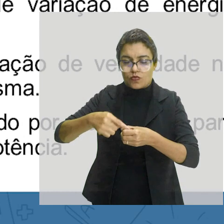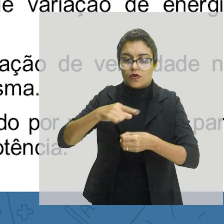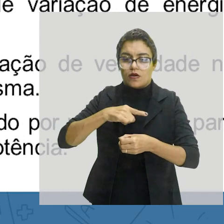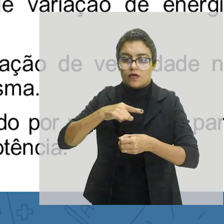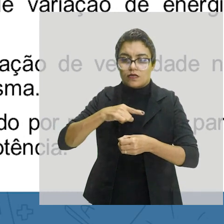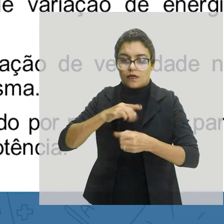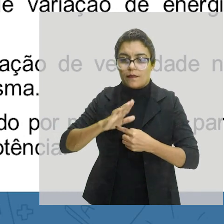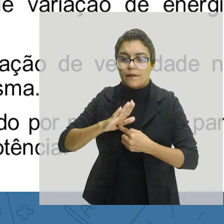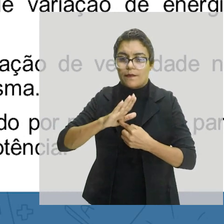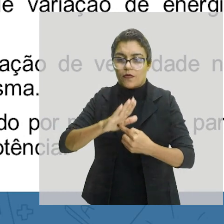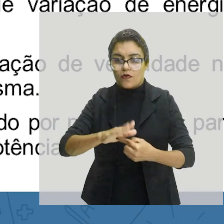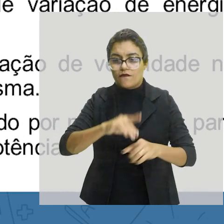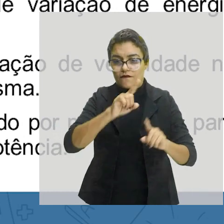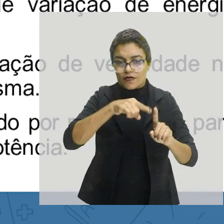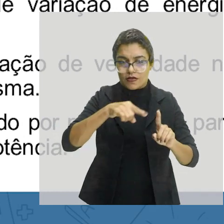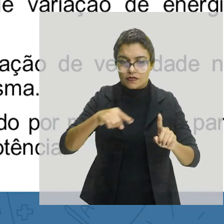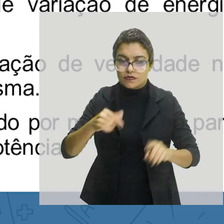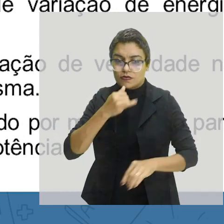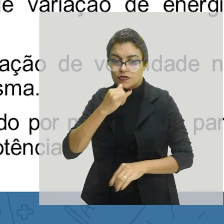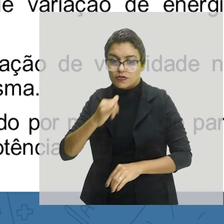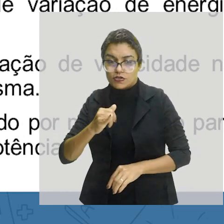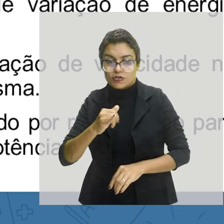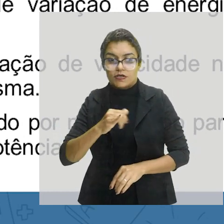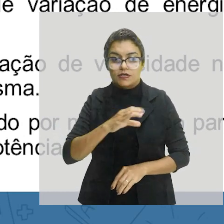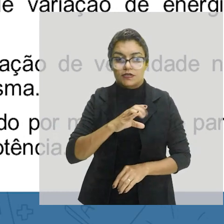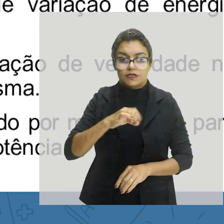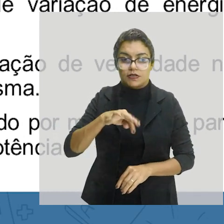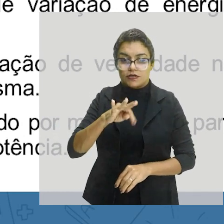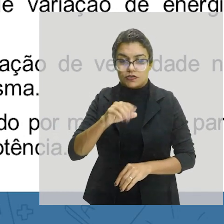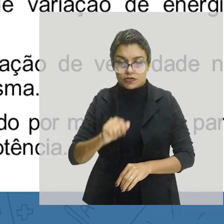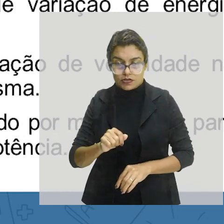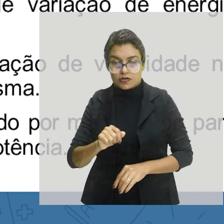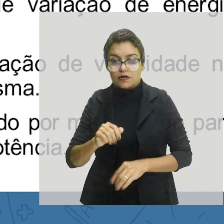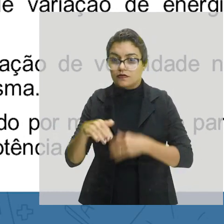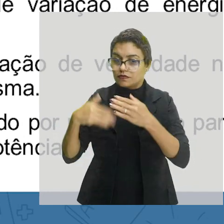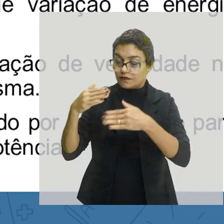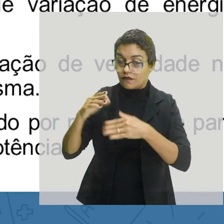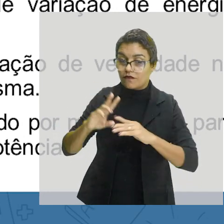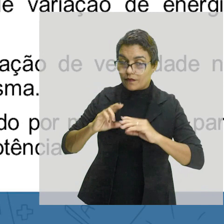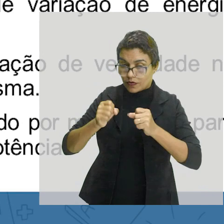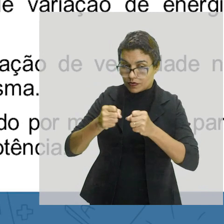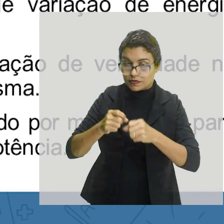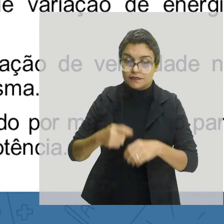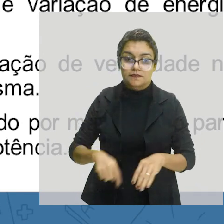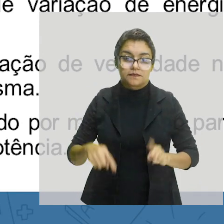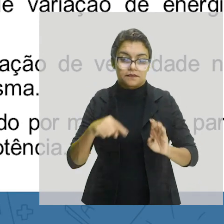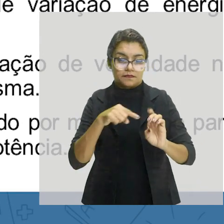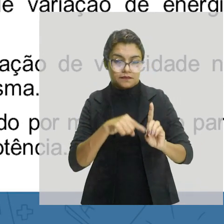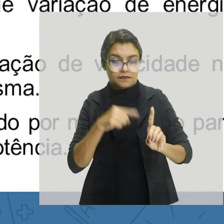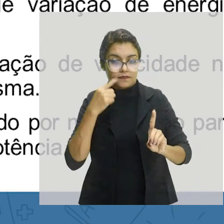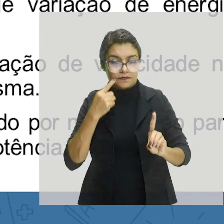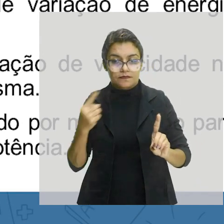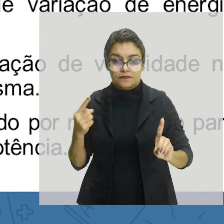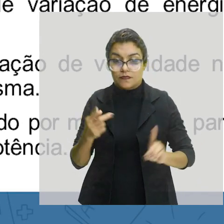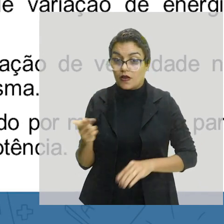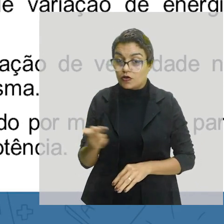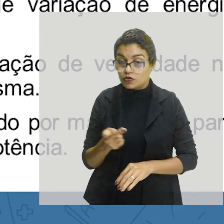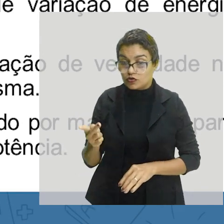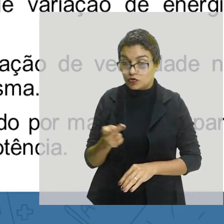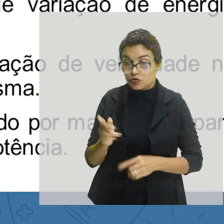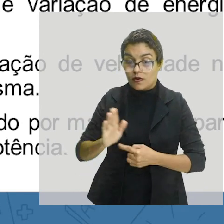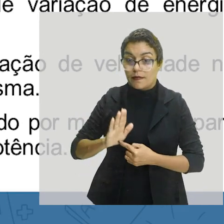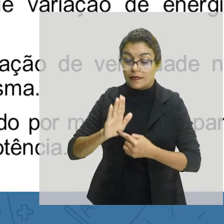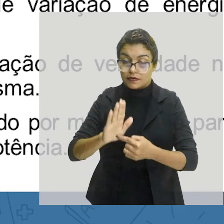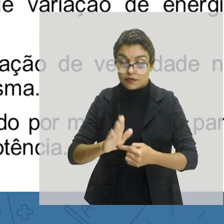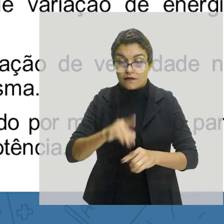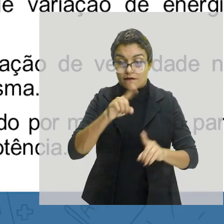taxa de variação da energia cinética. Esta é a que desenvolve maior potência. Letra D. Como ambas as versões apresentam